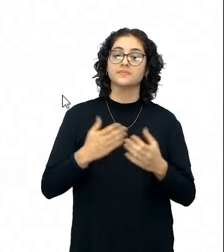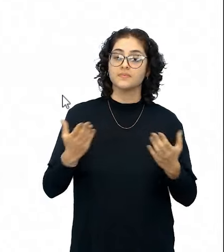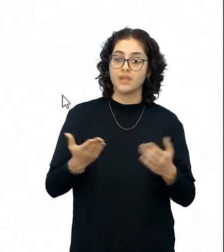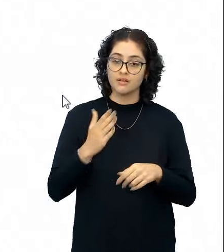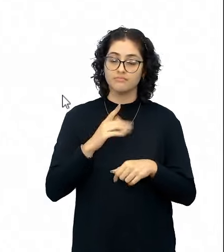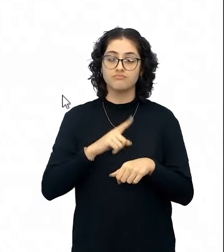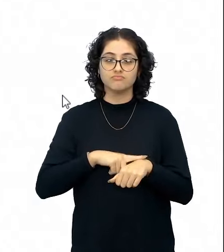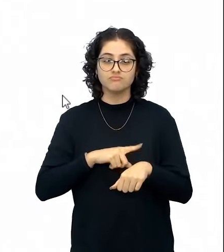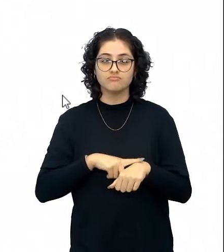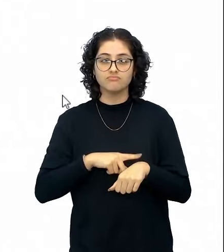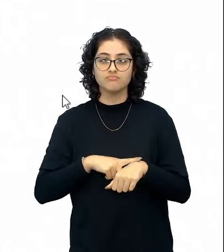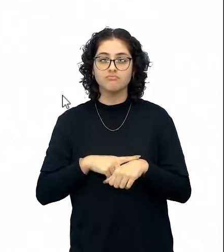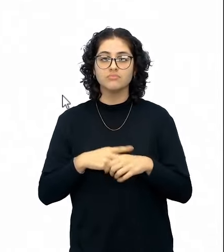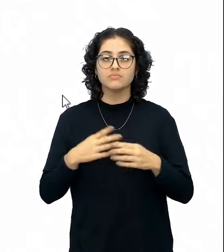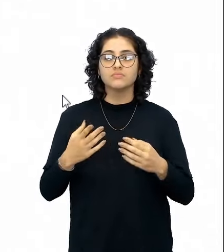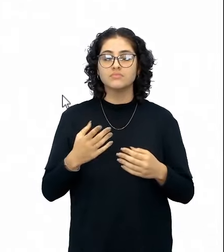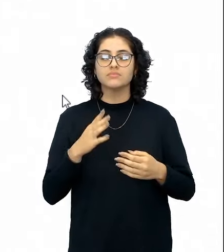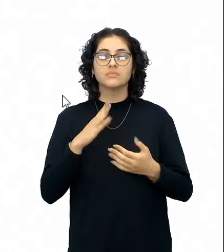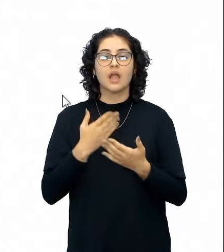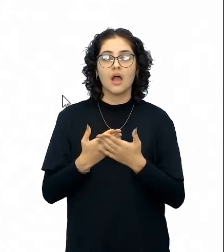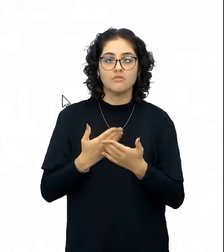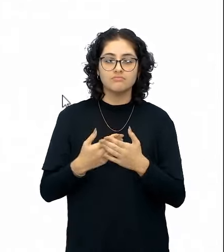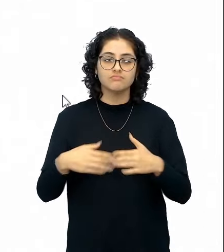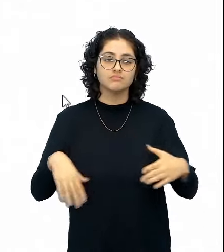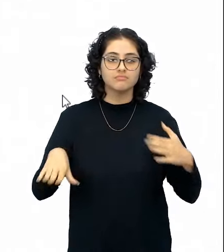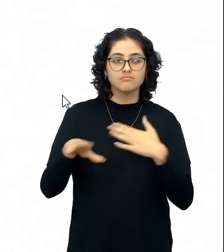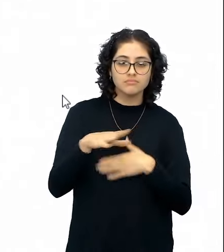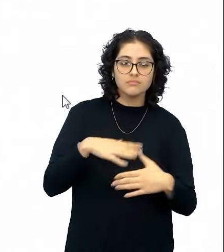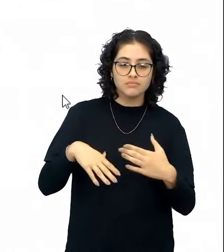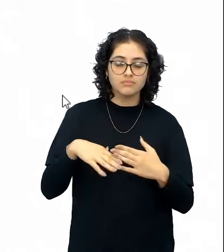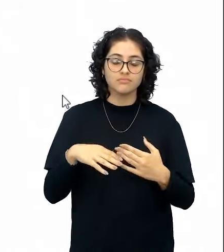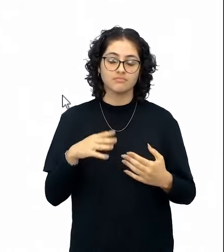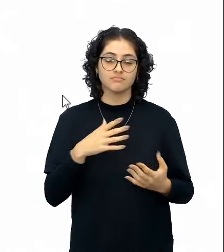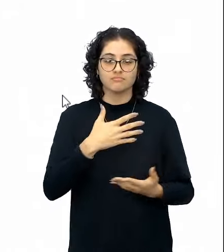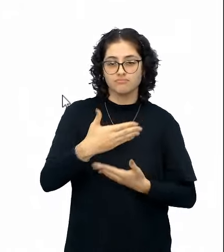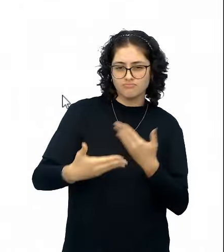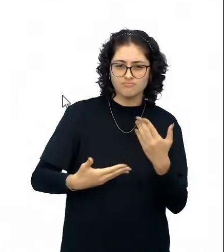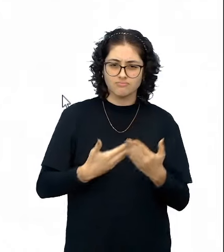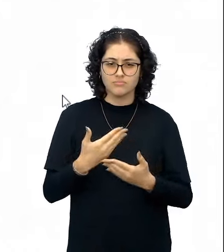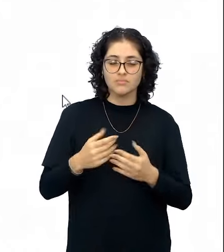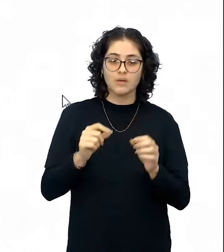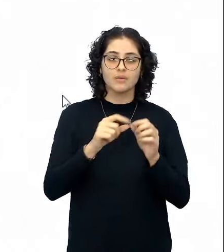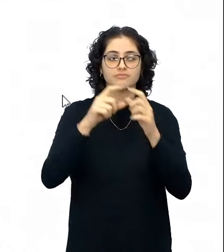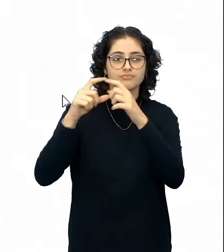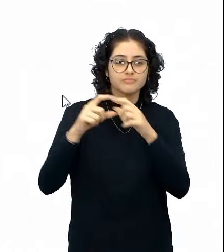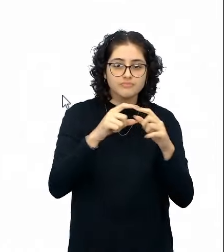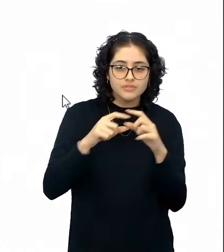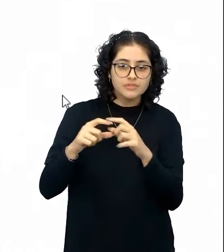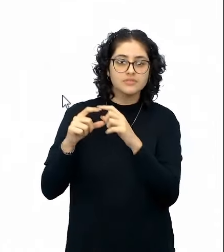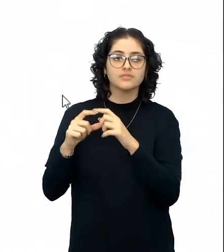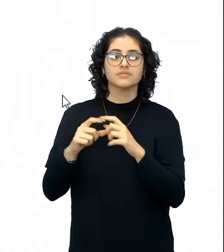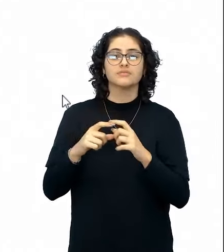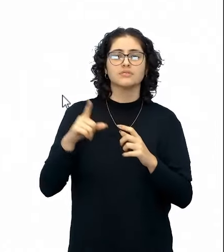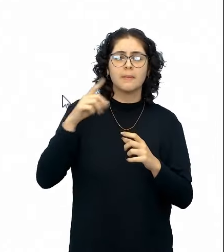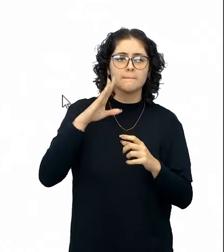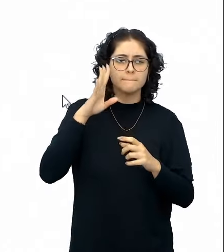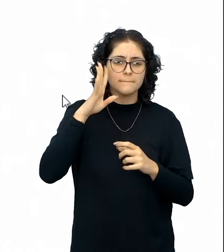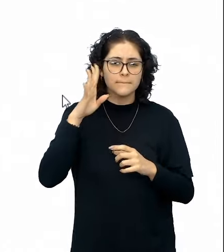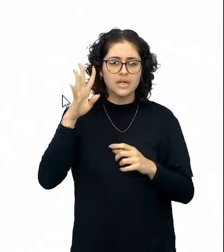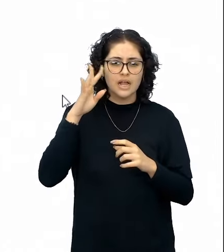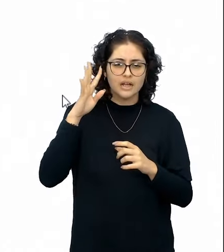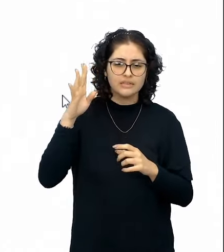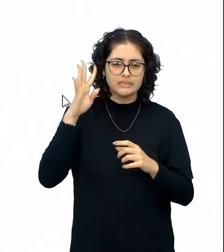talvez uma aula até lúdica, né? Porque mexer com isso, mexer com história em quadrinhos, mexer com desenho, mexer com